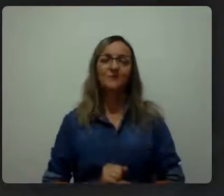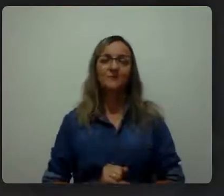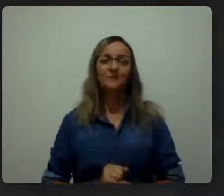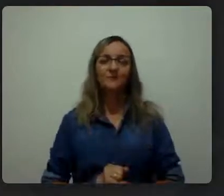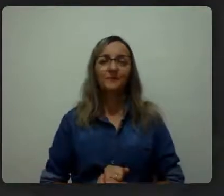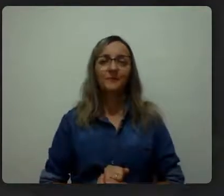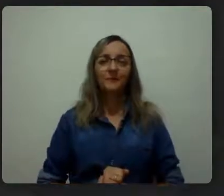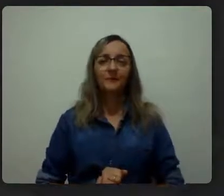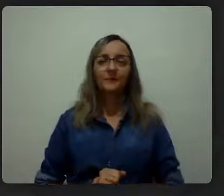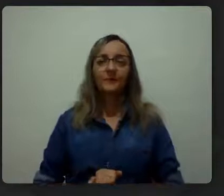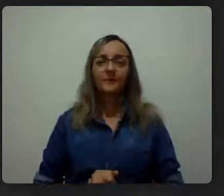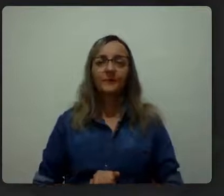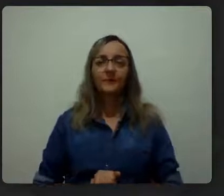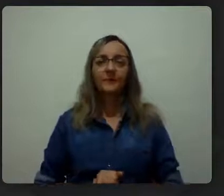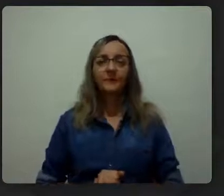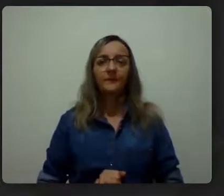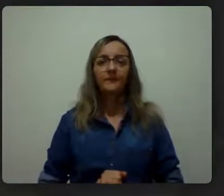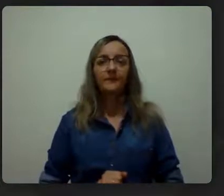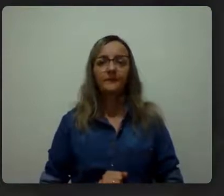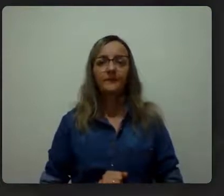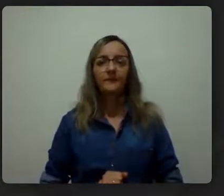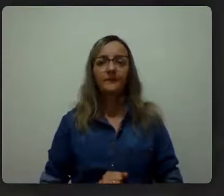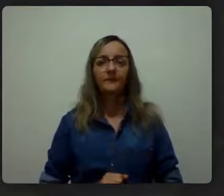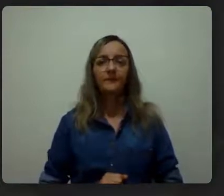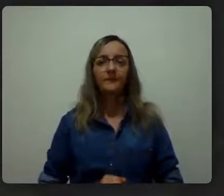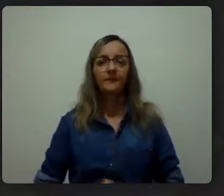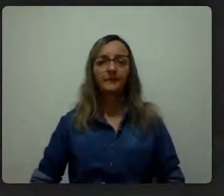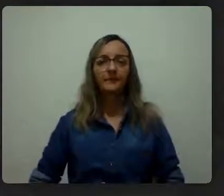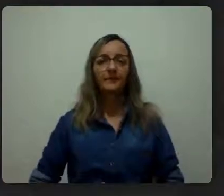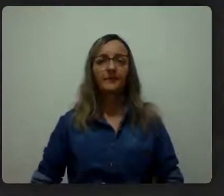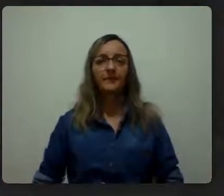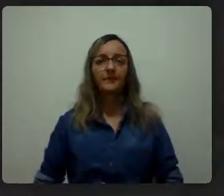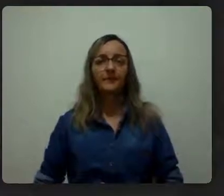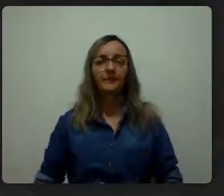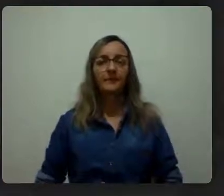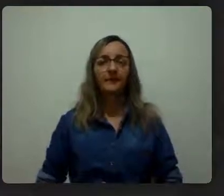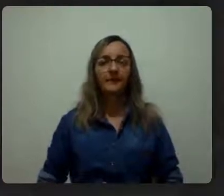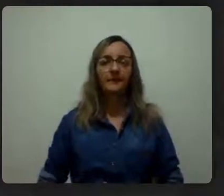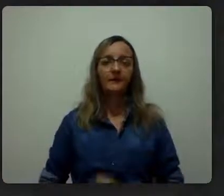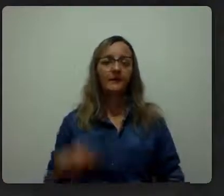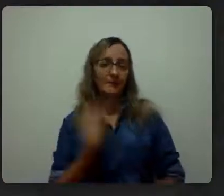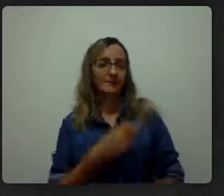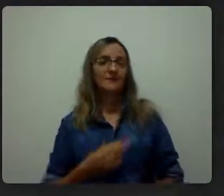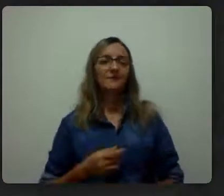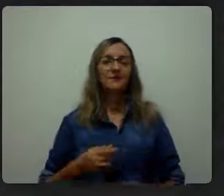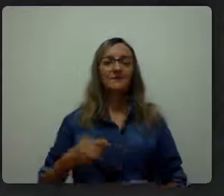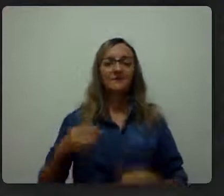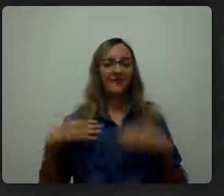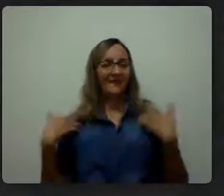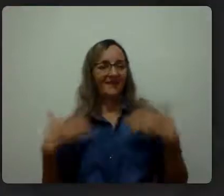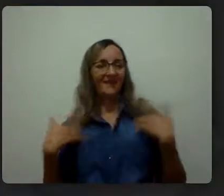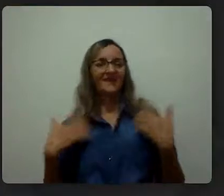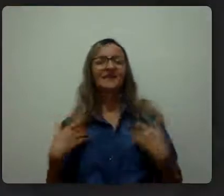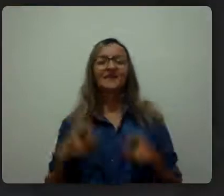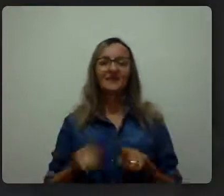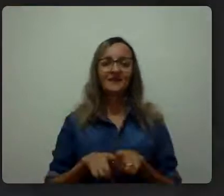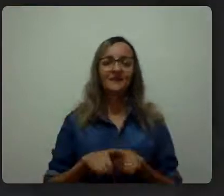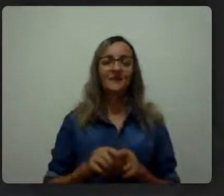download dele no seu celular e também no computador, tá? Você pode acessar pelo navegador ou você pode baixar ele no seu celular, no seu